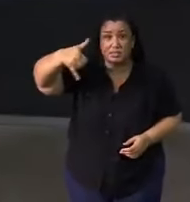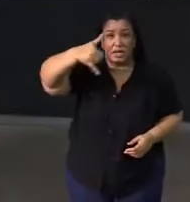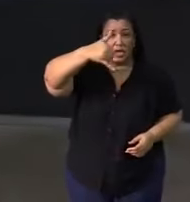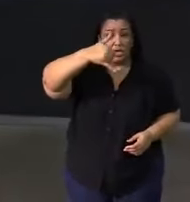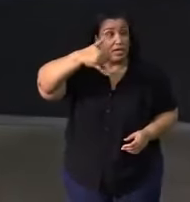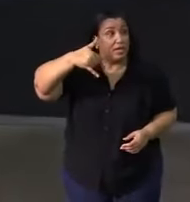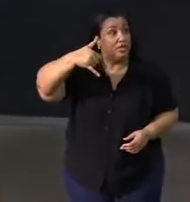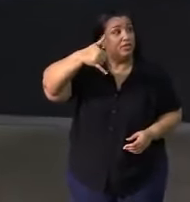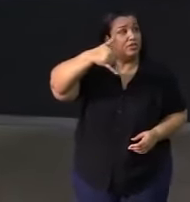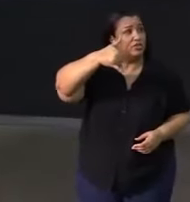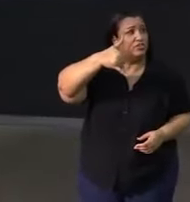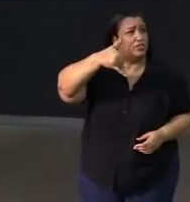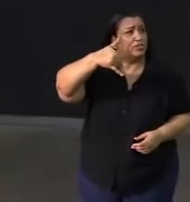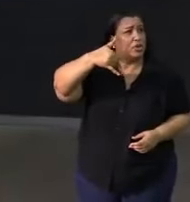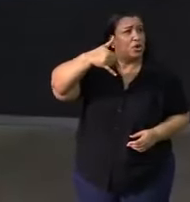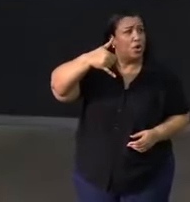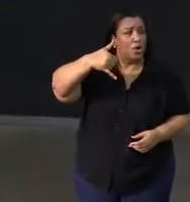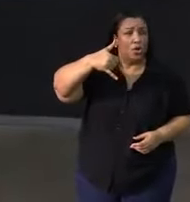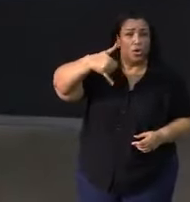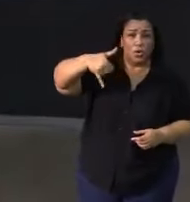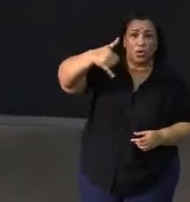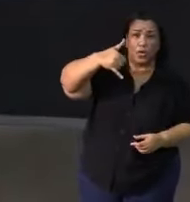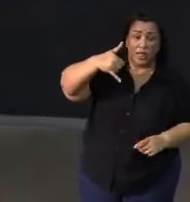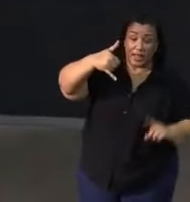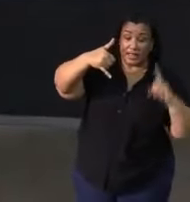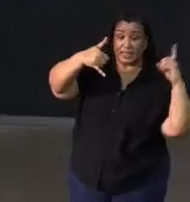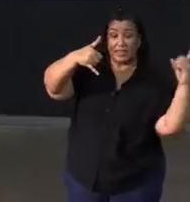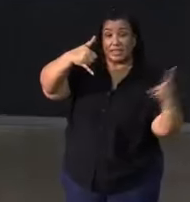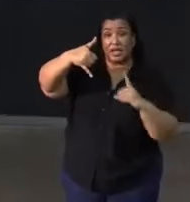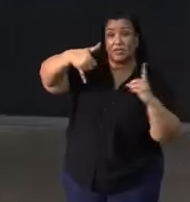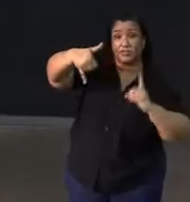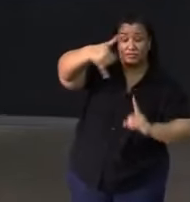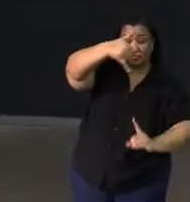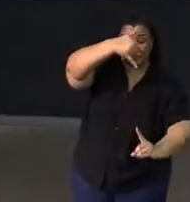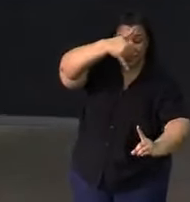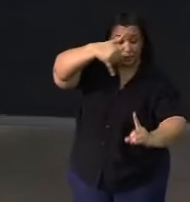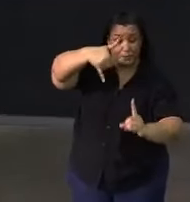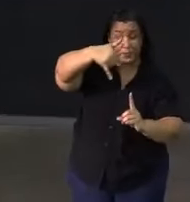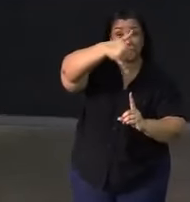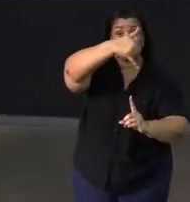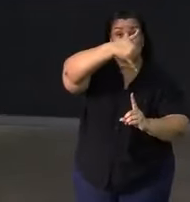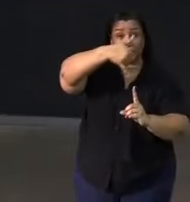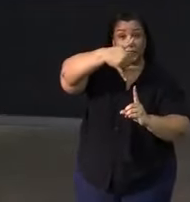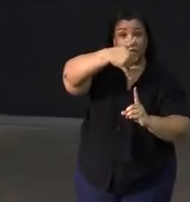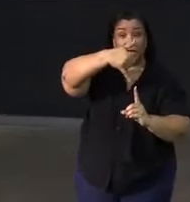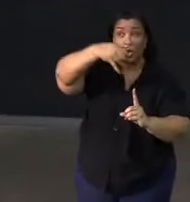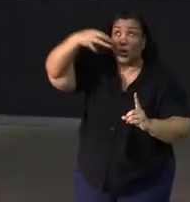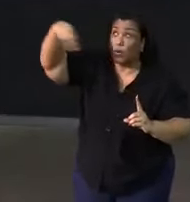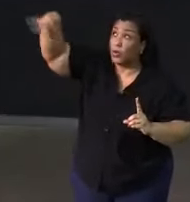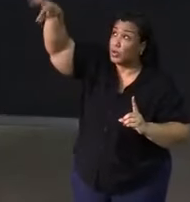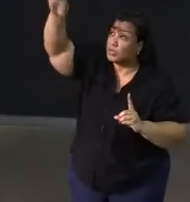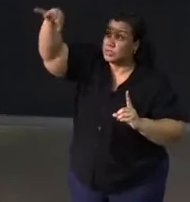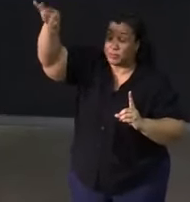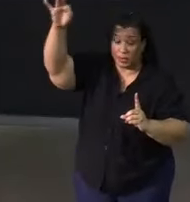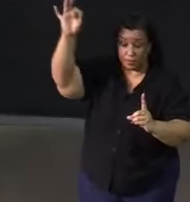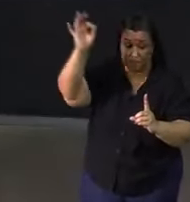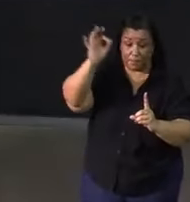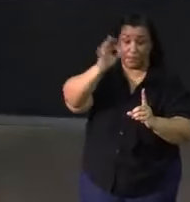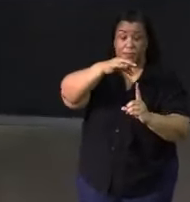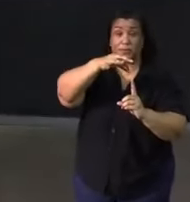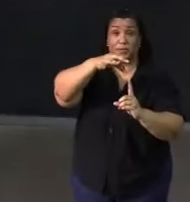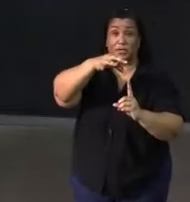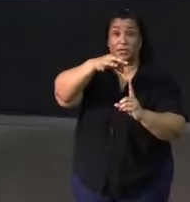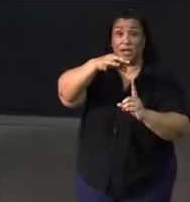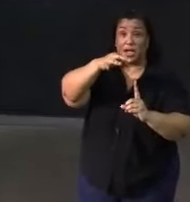em diante, o Espírito do Senhor se apossou do pequeno Davi. E então Samuel